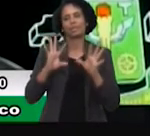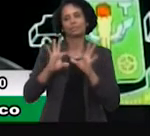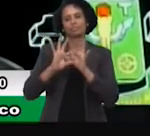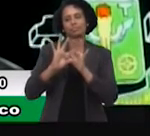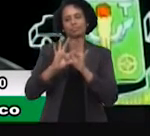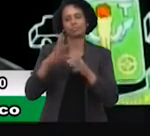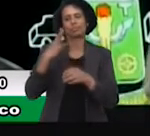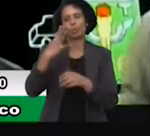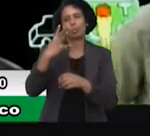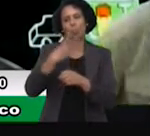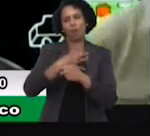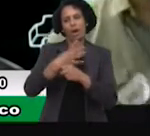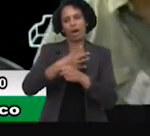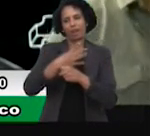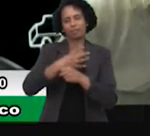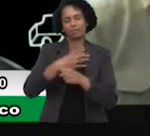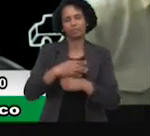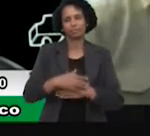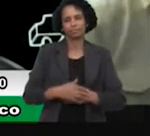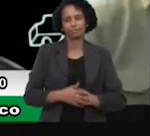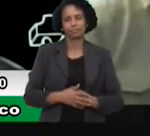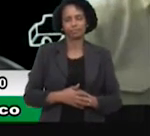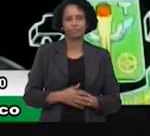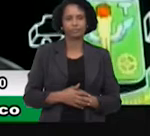do mandato com Vossa Excelência.